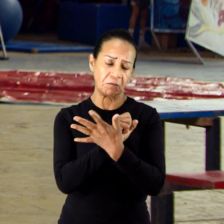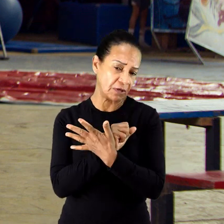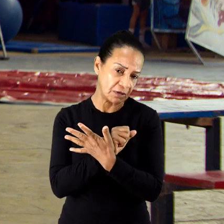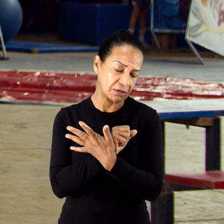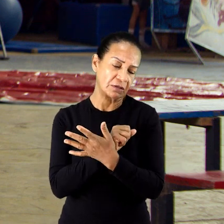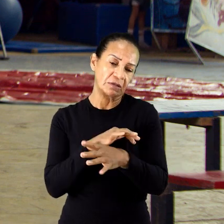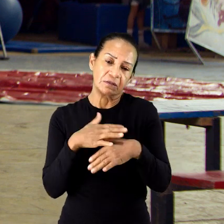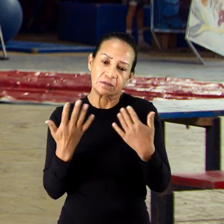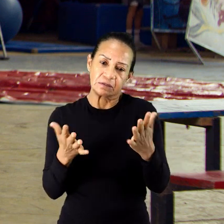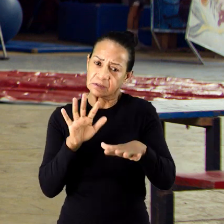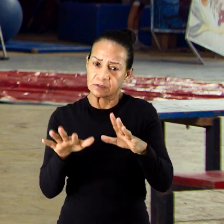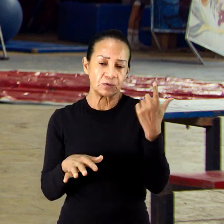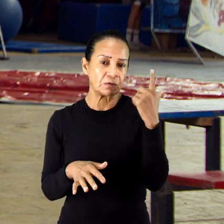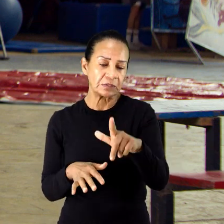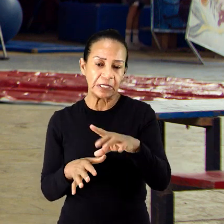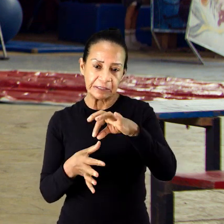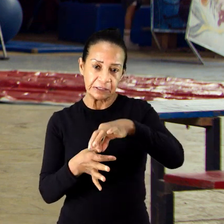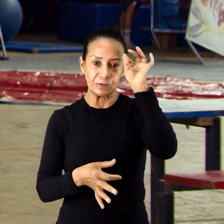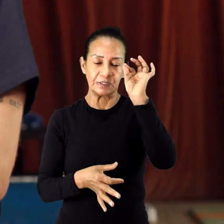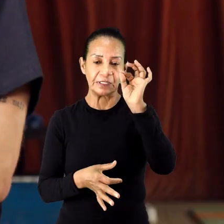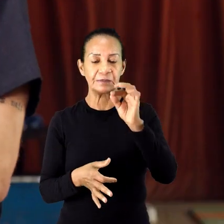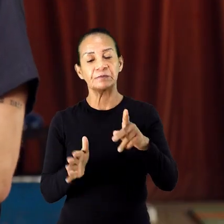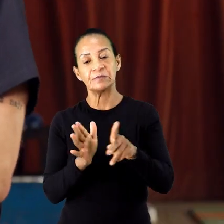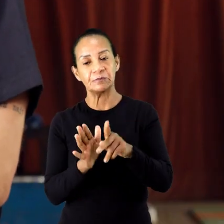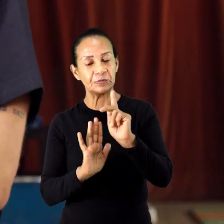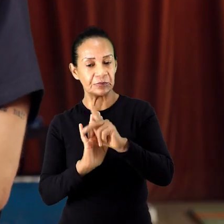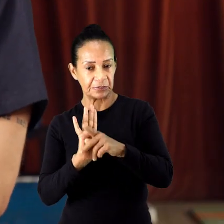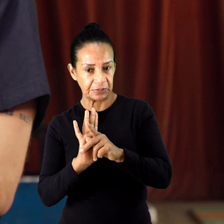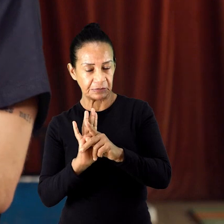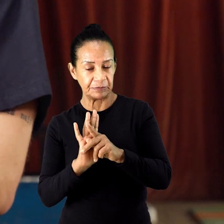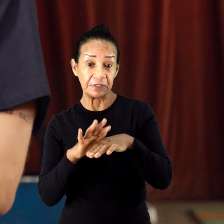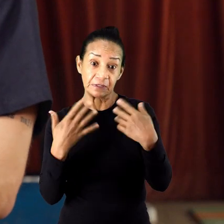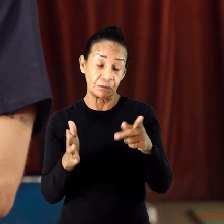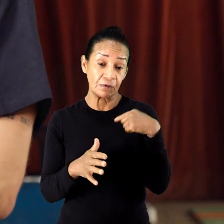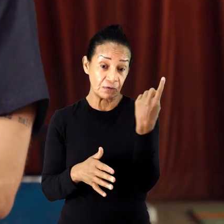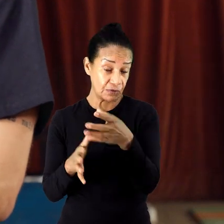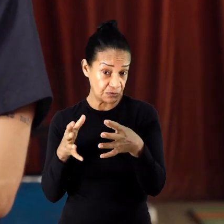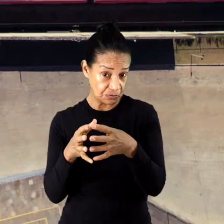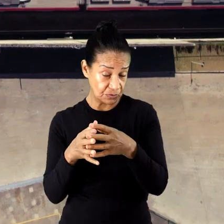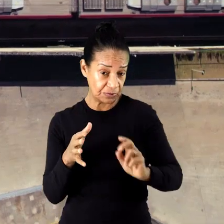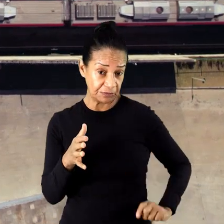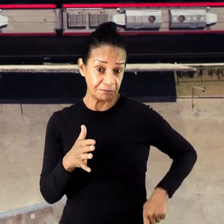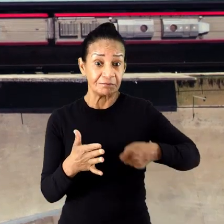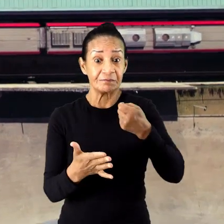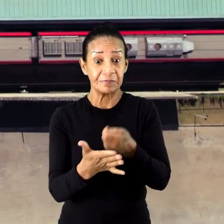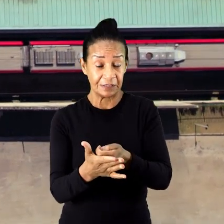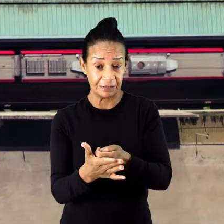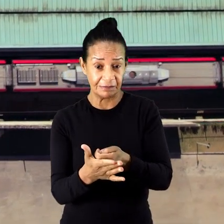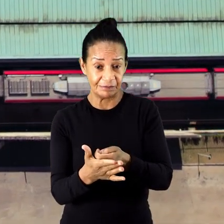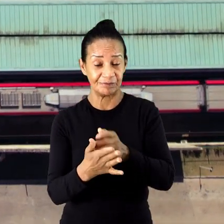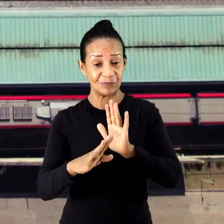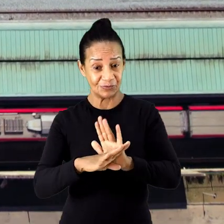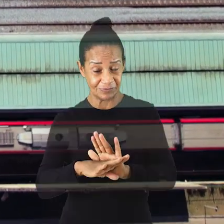pandemia e nem sempre a gente consegue ser contemplado por algum projeto. Então, muitas vezes nós dos grupos, a gente põe no bolso. Trem